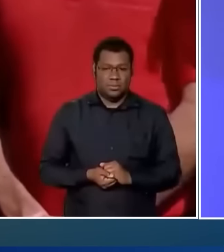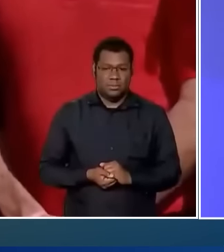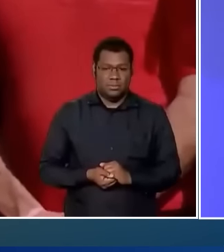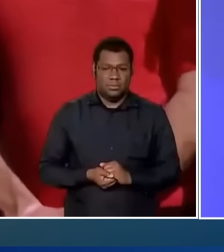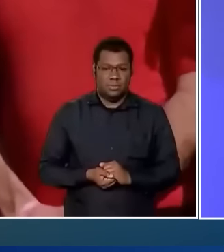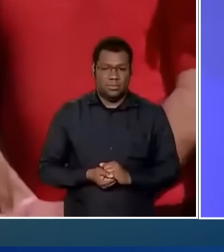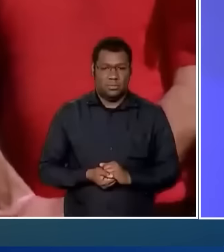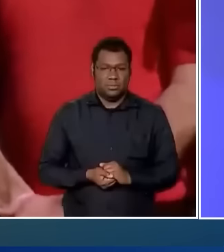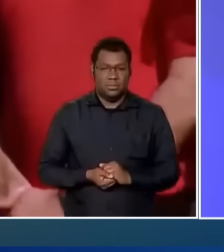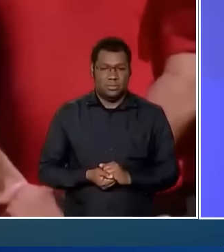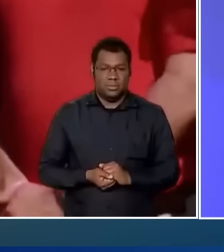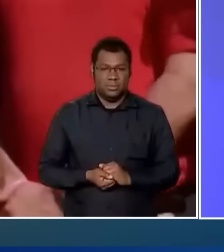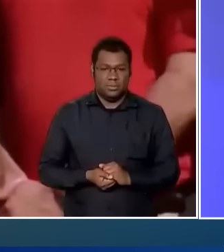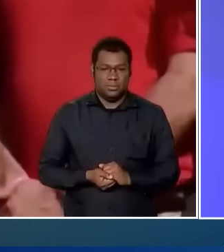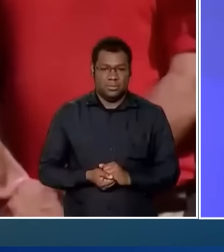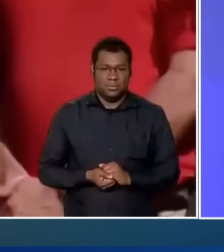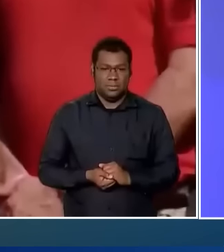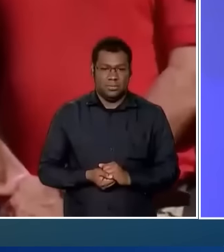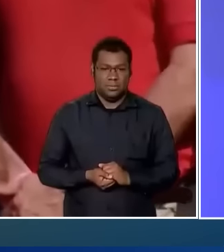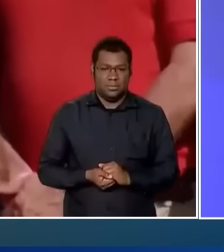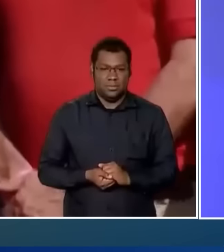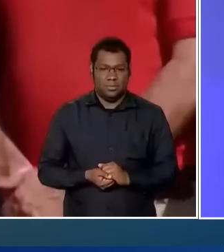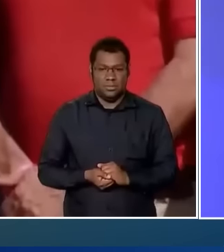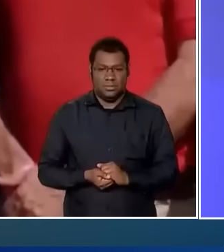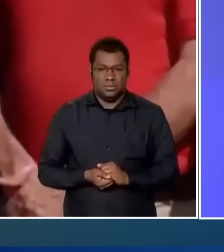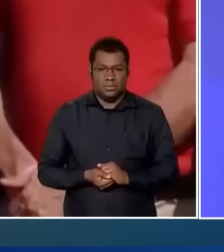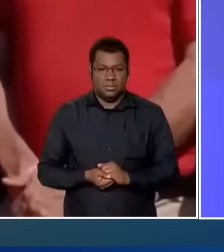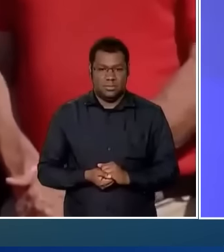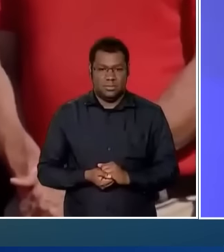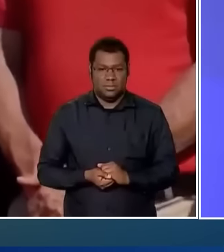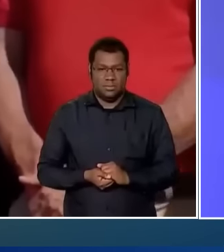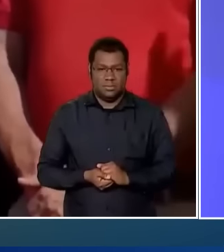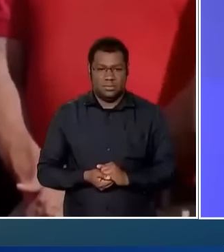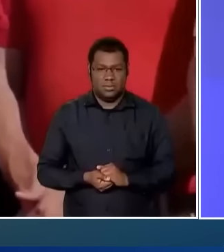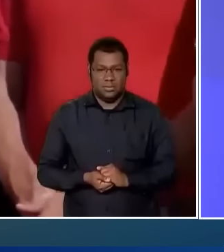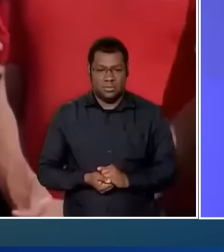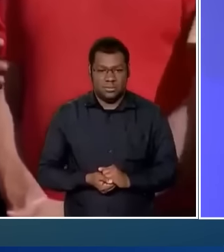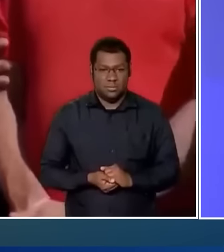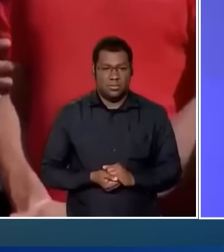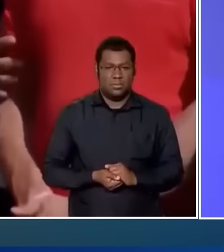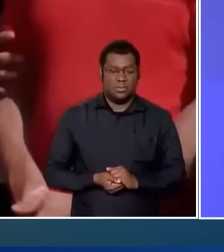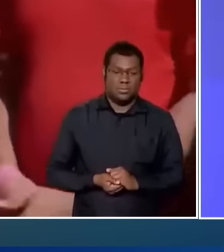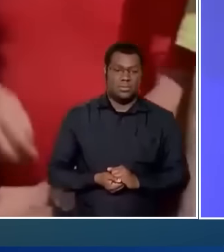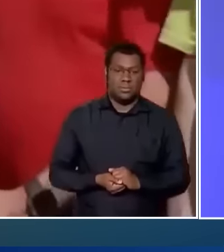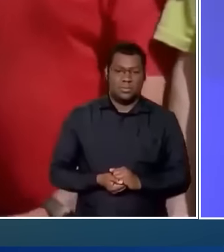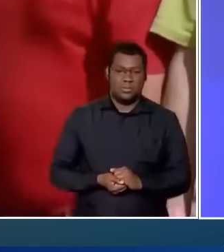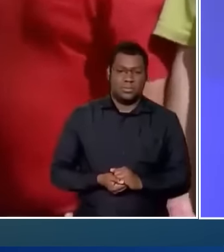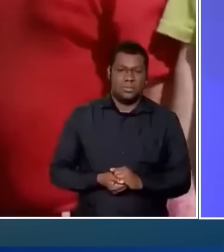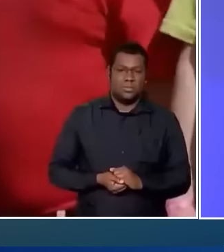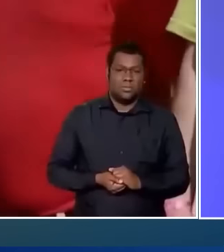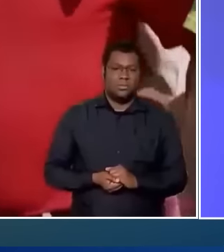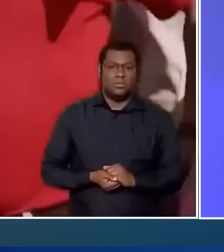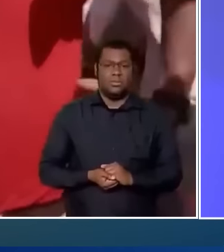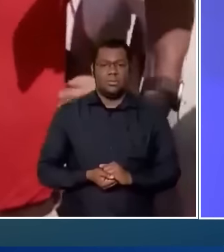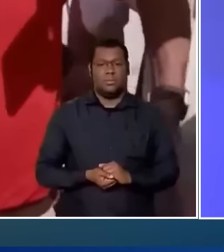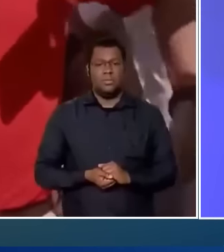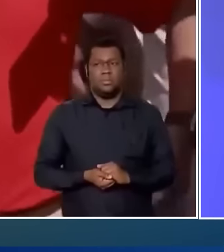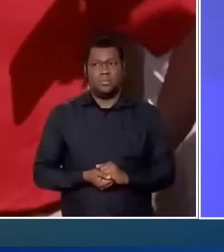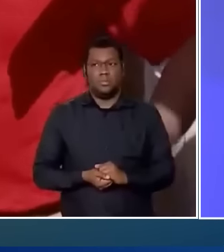porque está na Corte Constitucional Brasileira, e precisa definir um programa integral de segurança pública